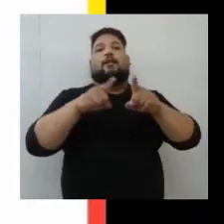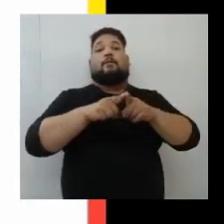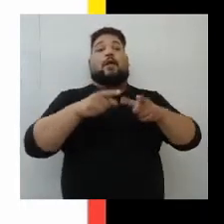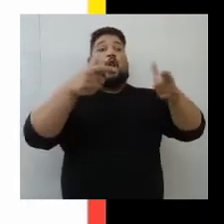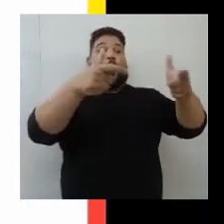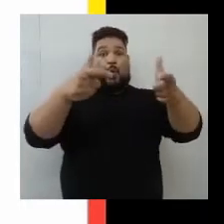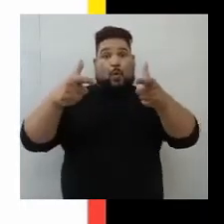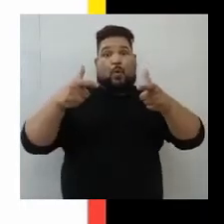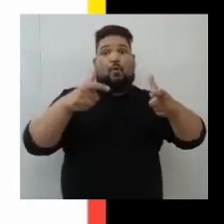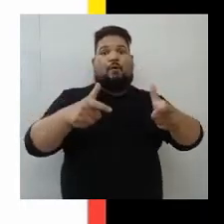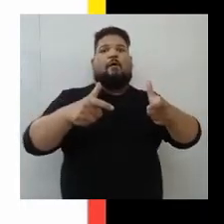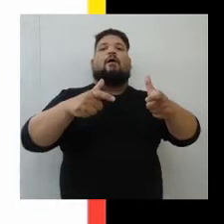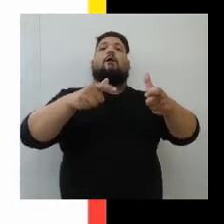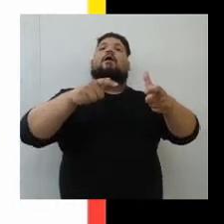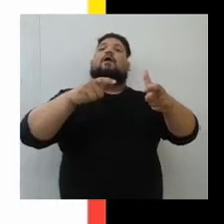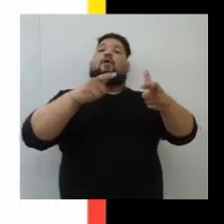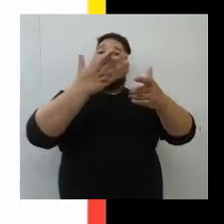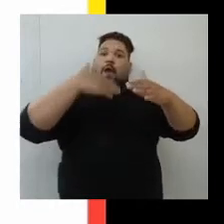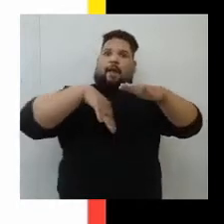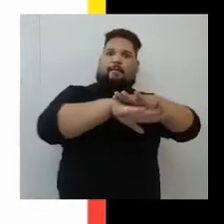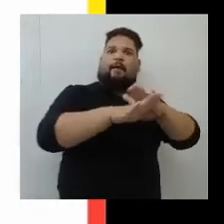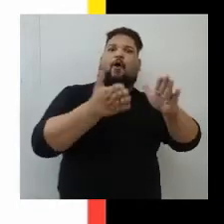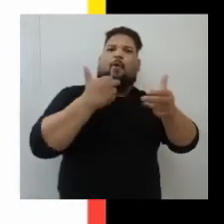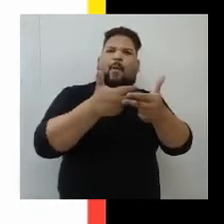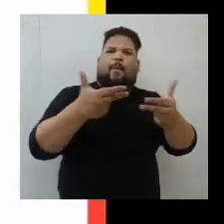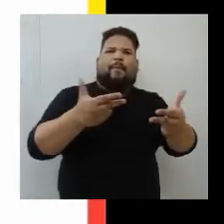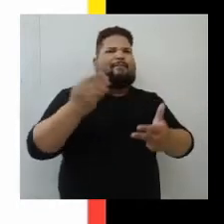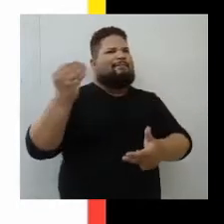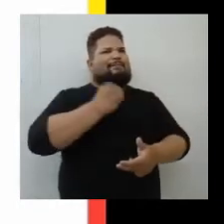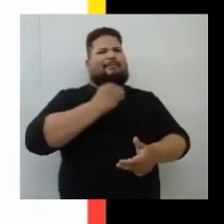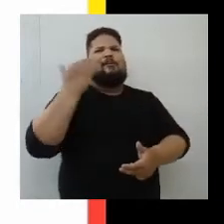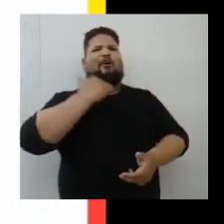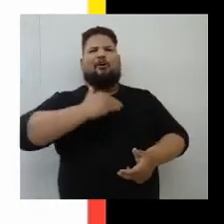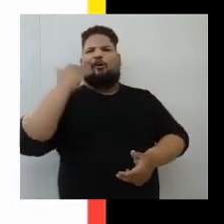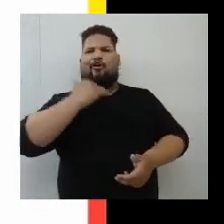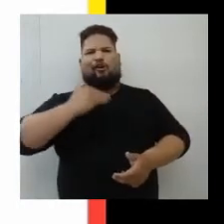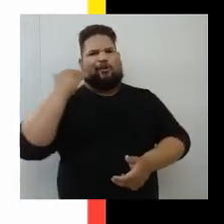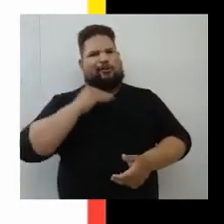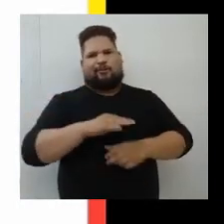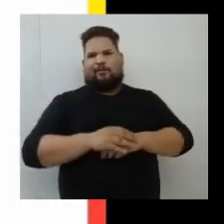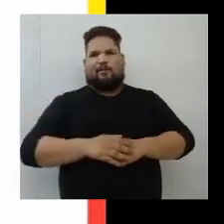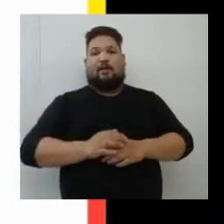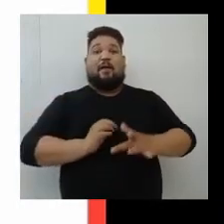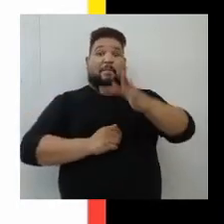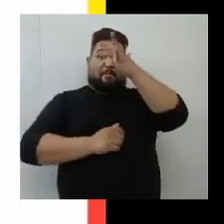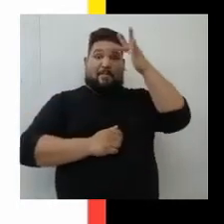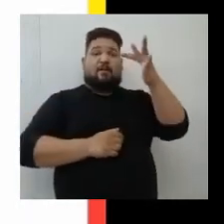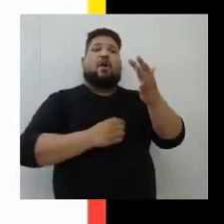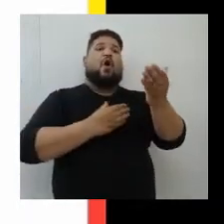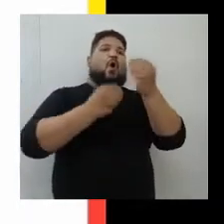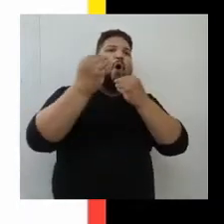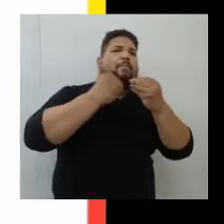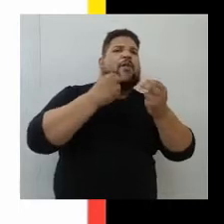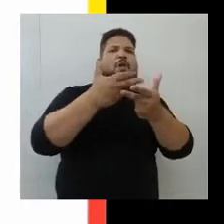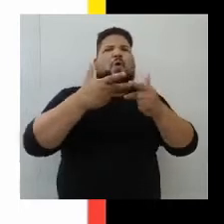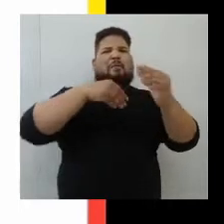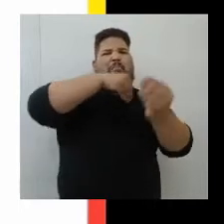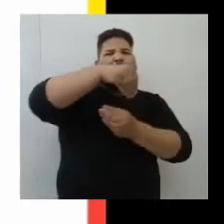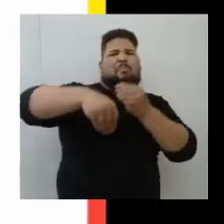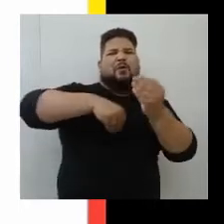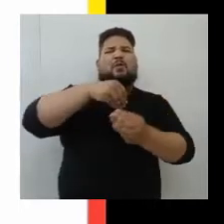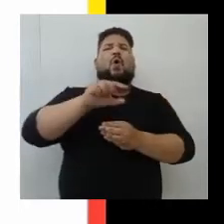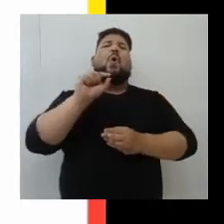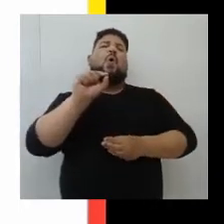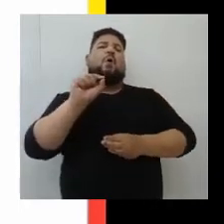armazenagem. A armazenagem era péssima. Muitas vezes as pessoas consumiam alimentos misturados a